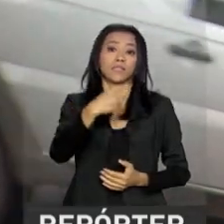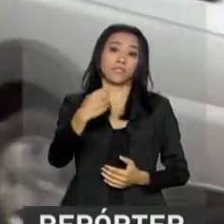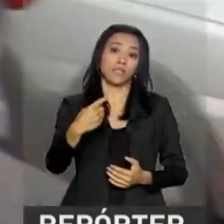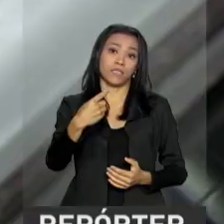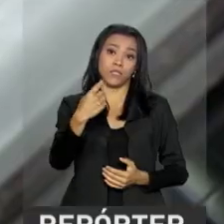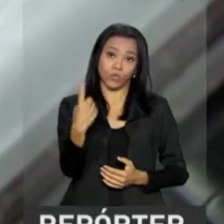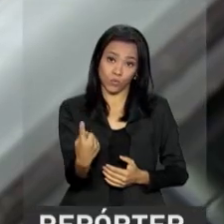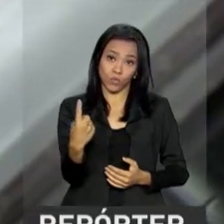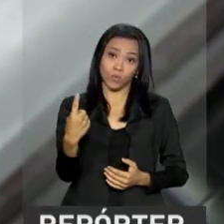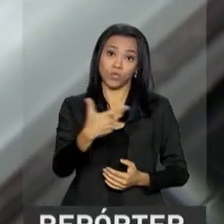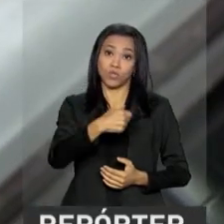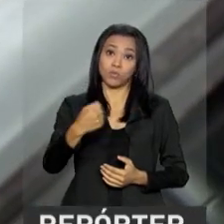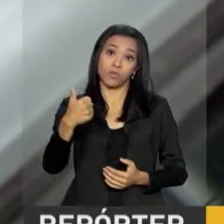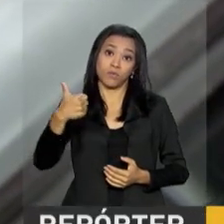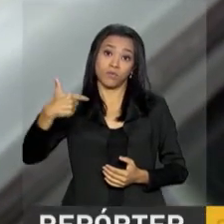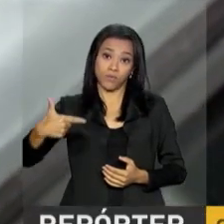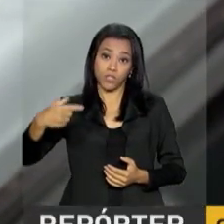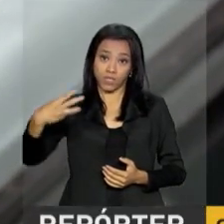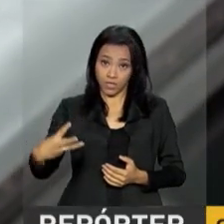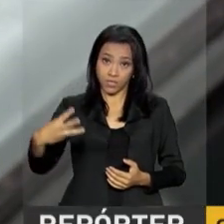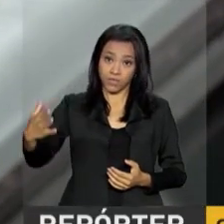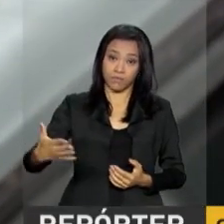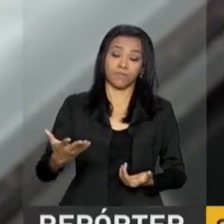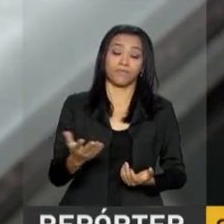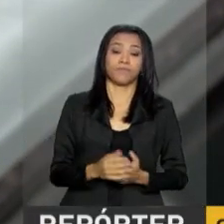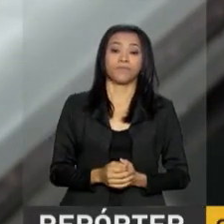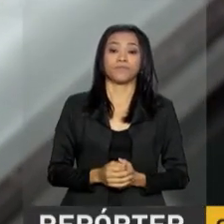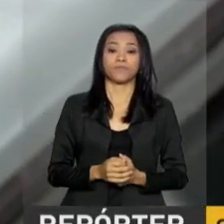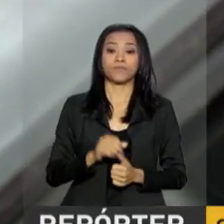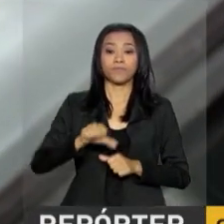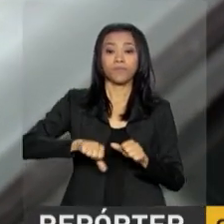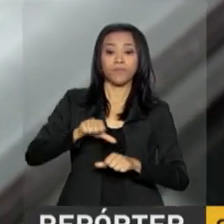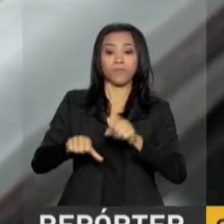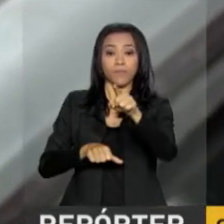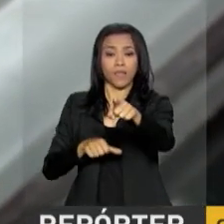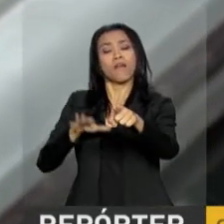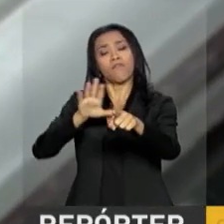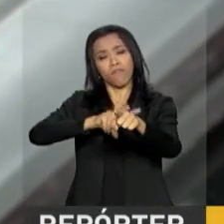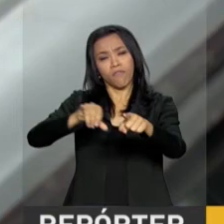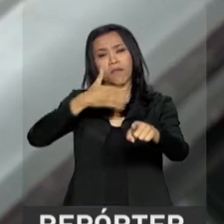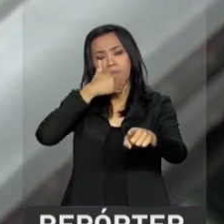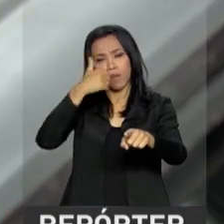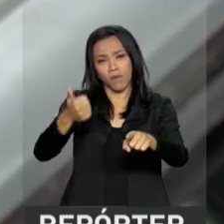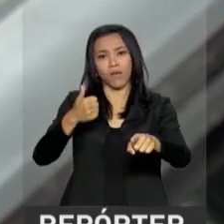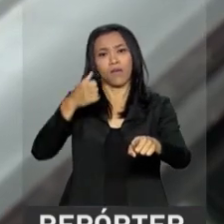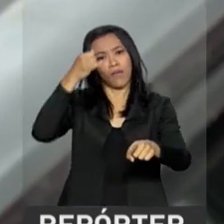três para mudar vai melhorar assim em casos assim de roubo né de